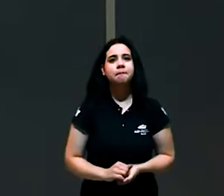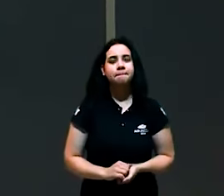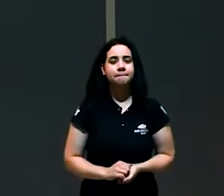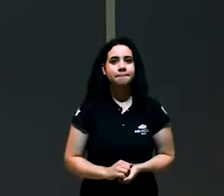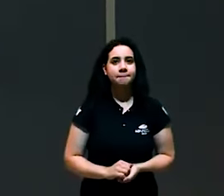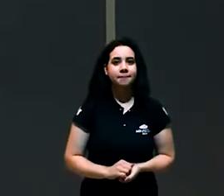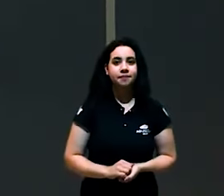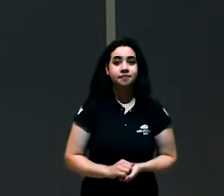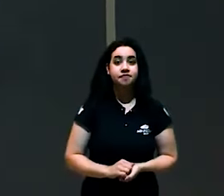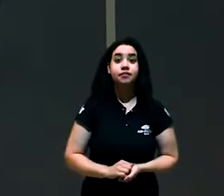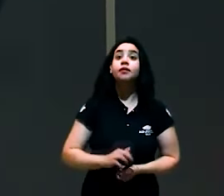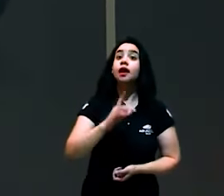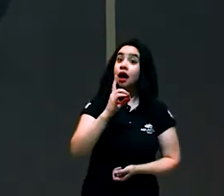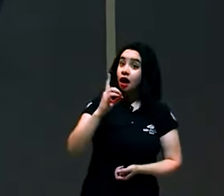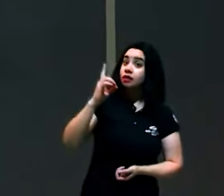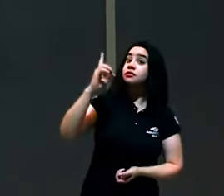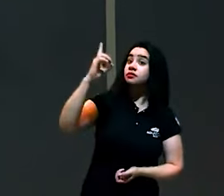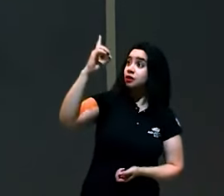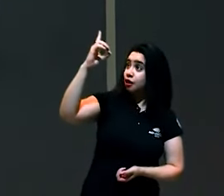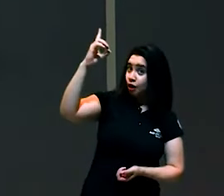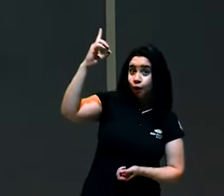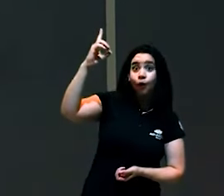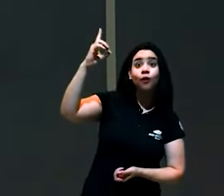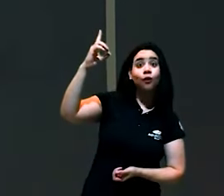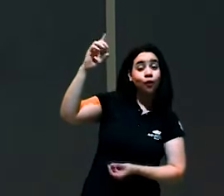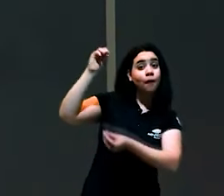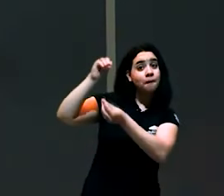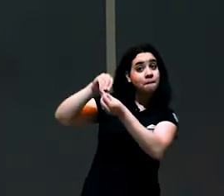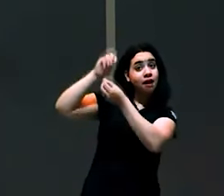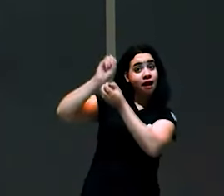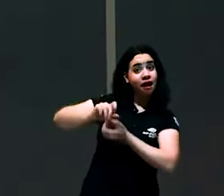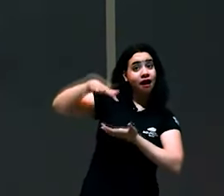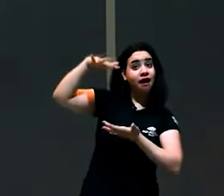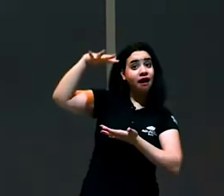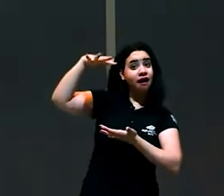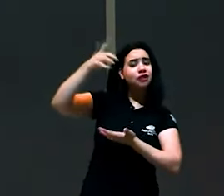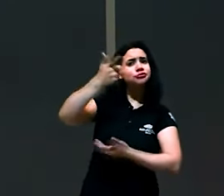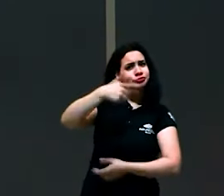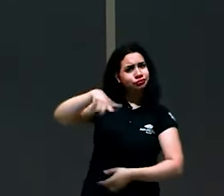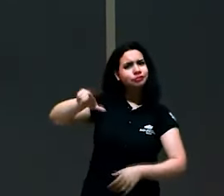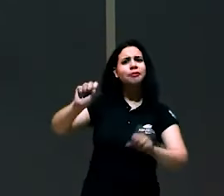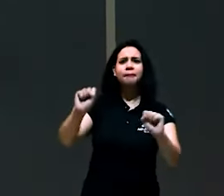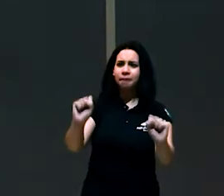E Deus pode voltar a fazer os mesmos milagres. Deus pode repetir.